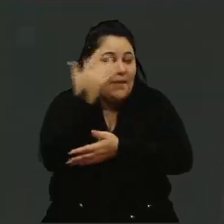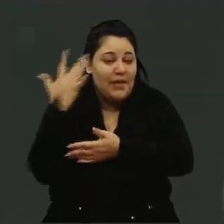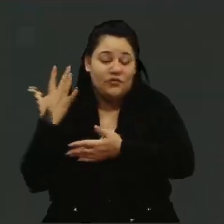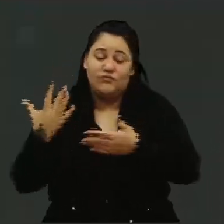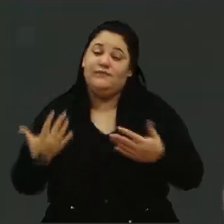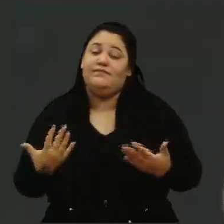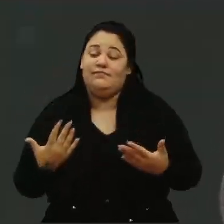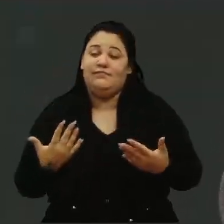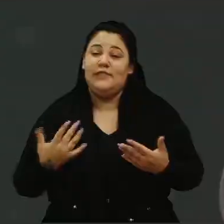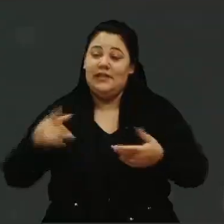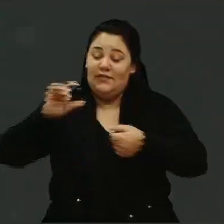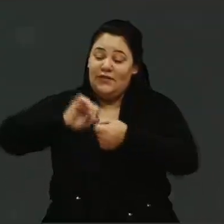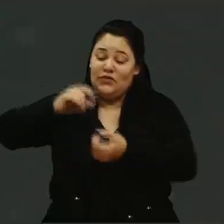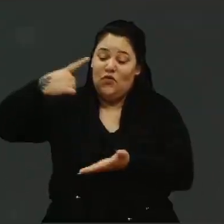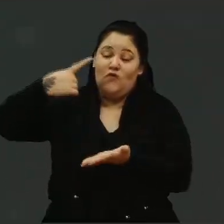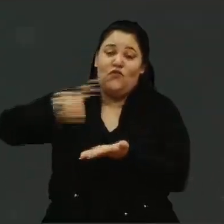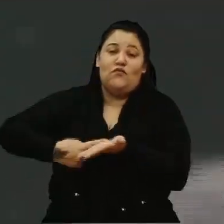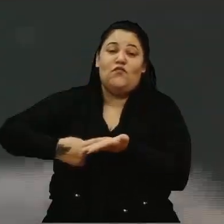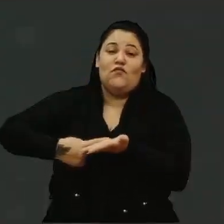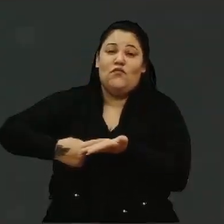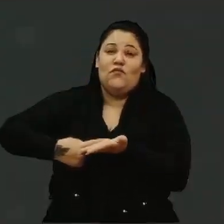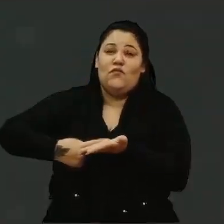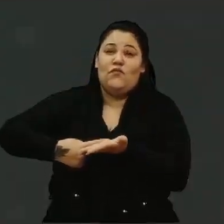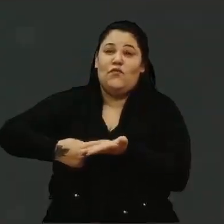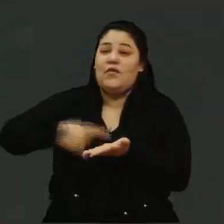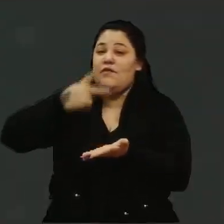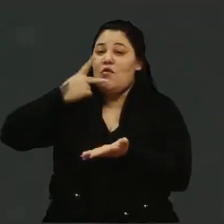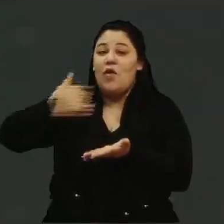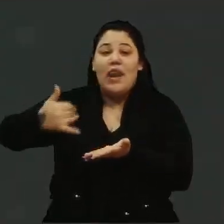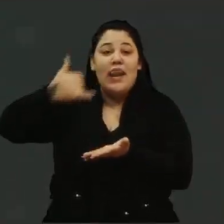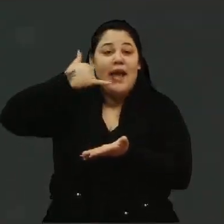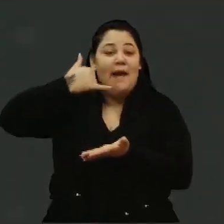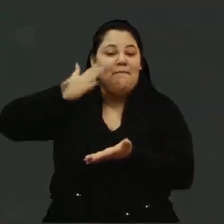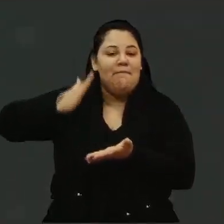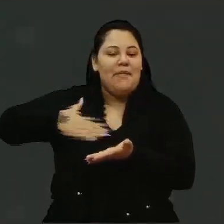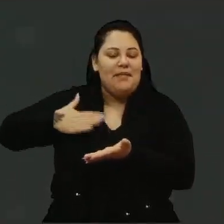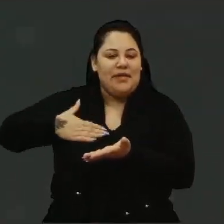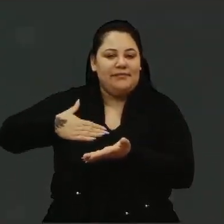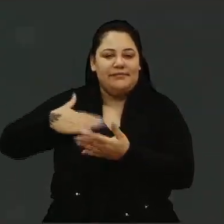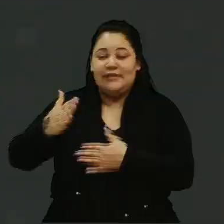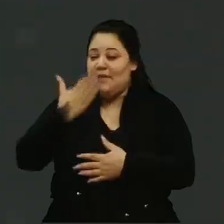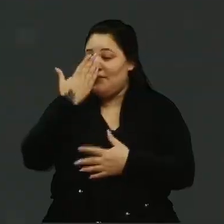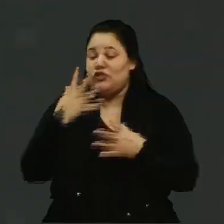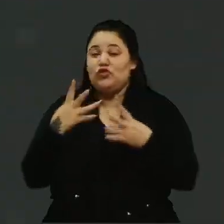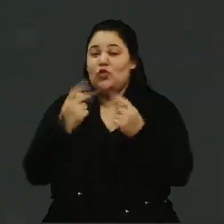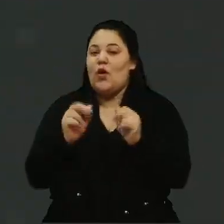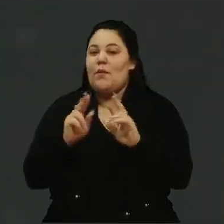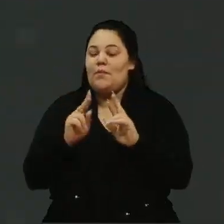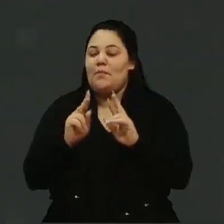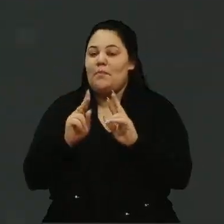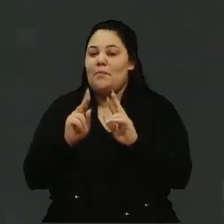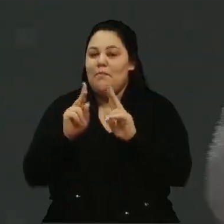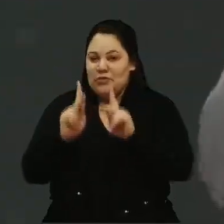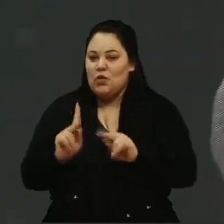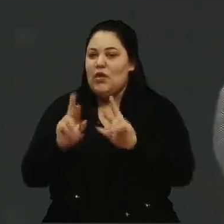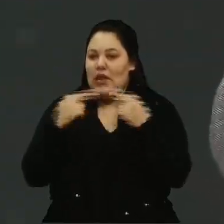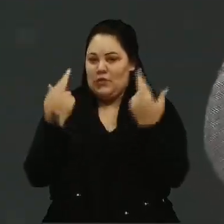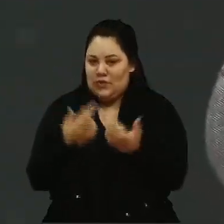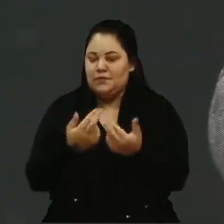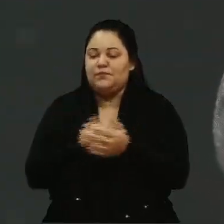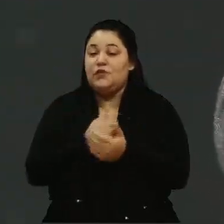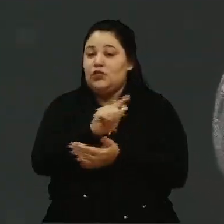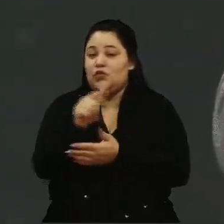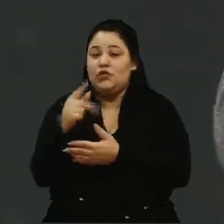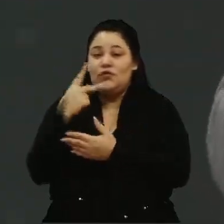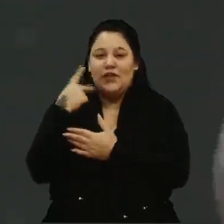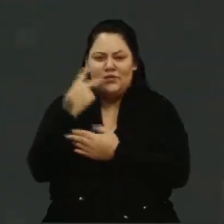que firmou um compromisso público que iria me ligar na frente de todo mundo na reunião. Os outros vereadores que estavam lá, tenho certeza que